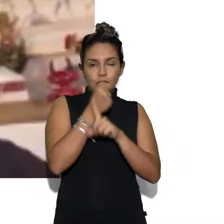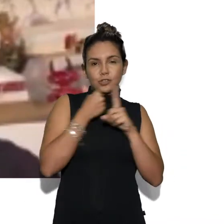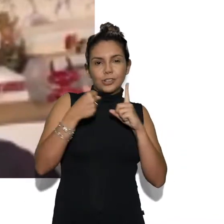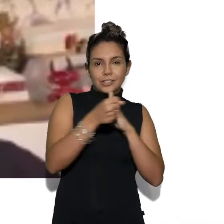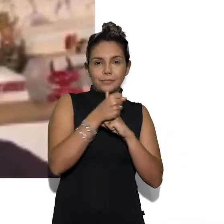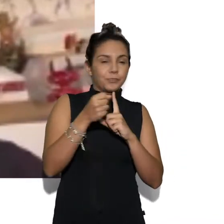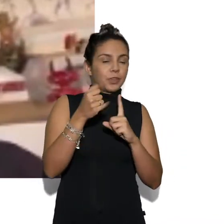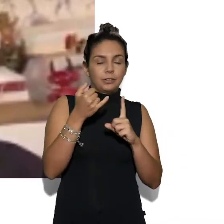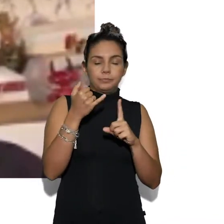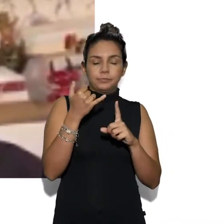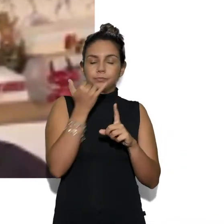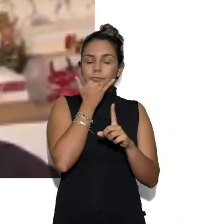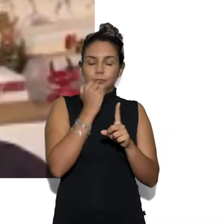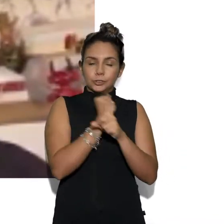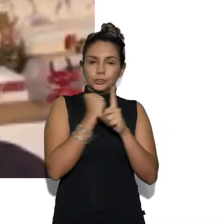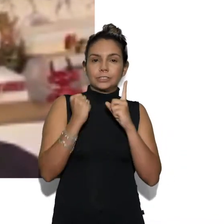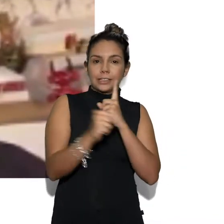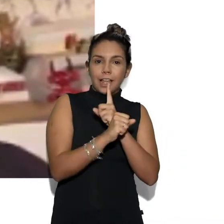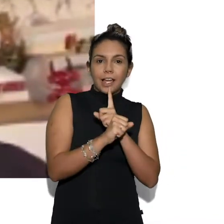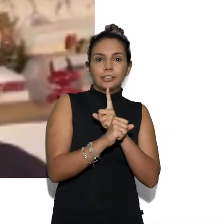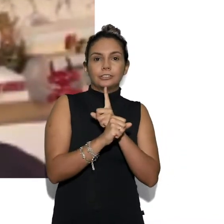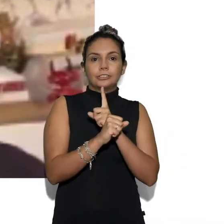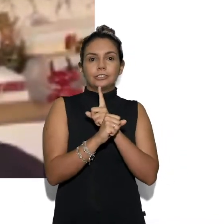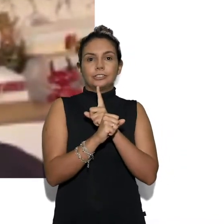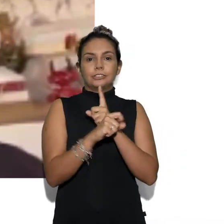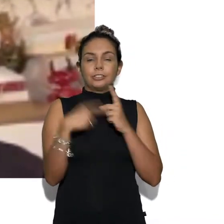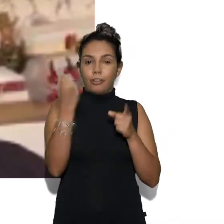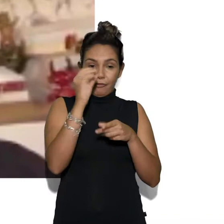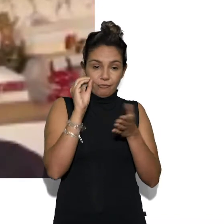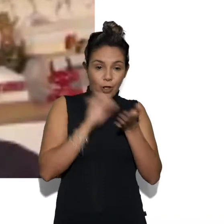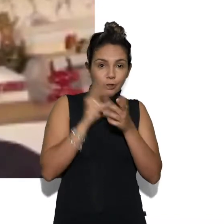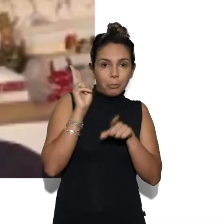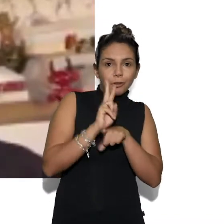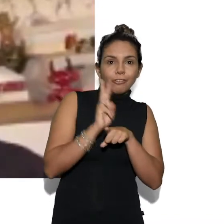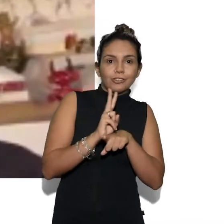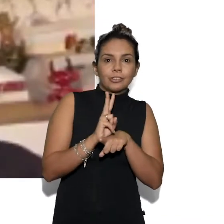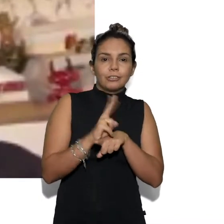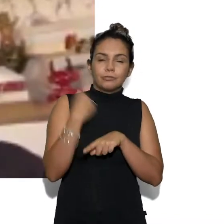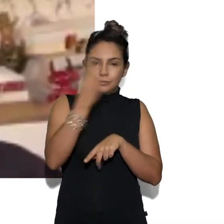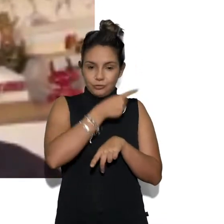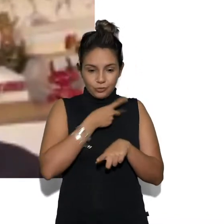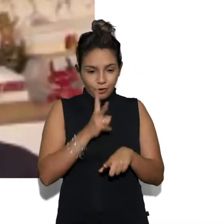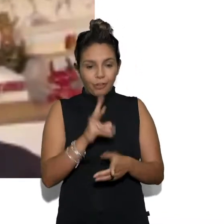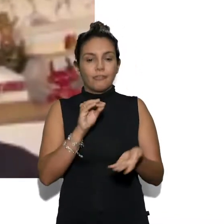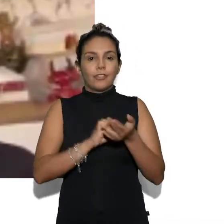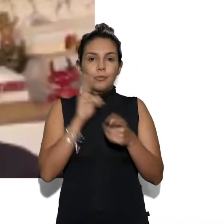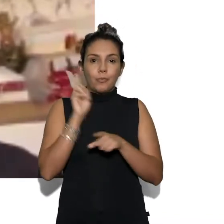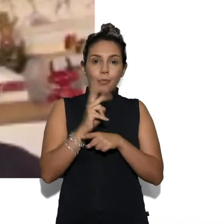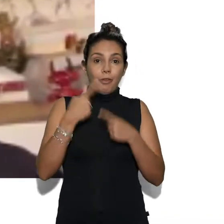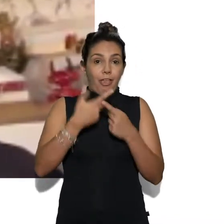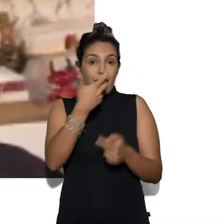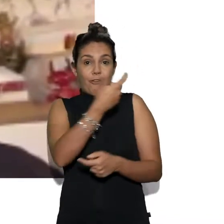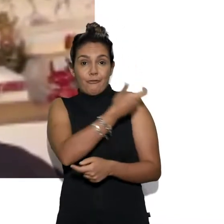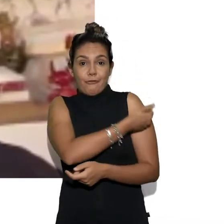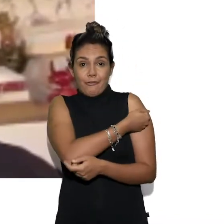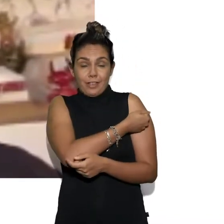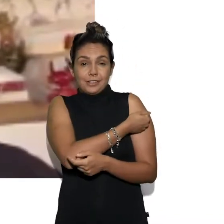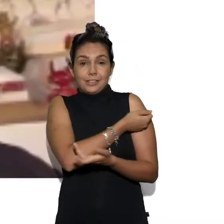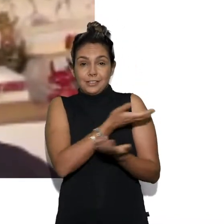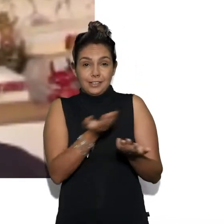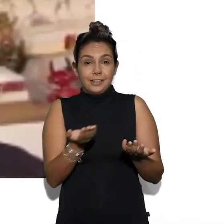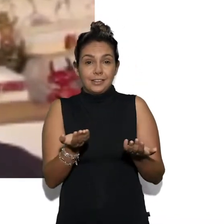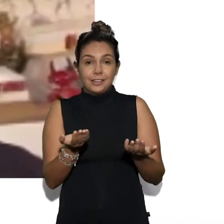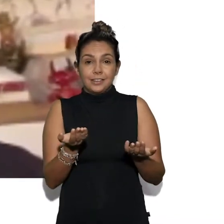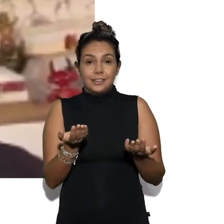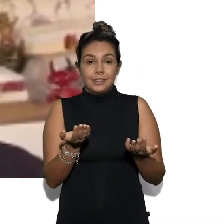facto de termos aberto o flanco e de estarmos desprotegidos, e vamos continuar desprotegidos porque a vacina continua a ser